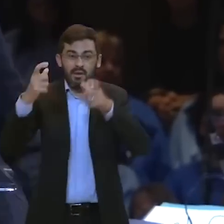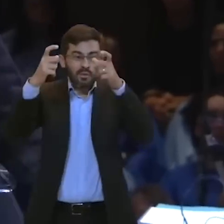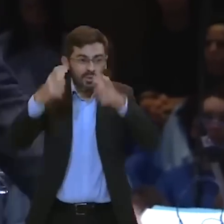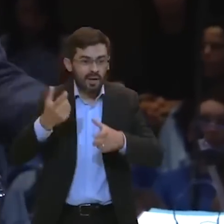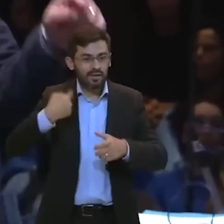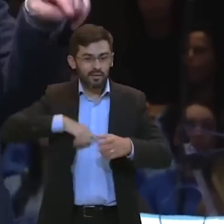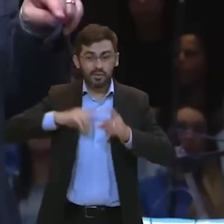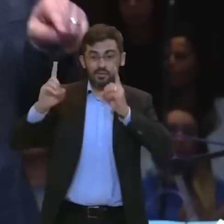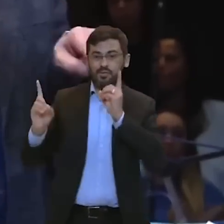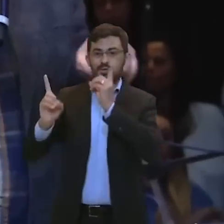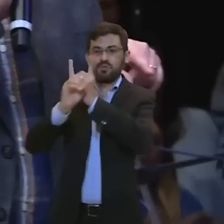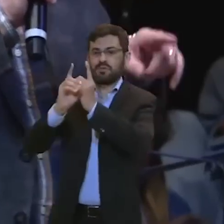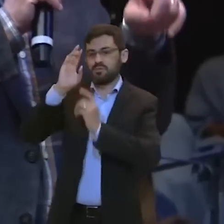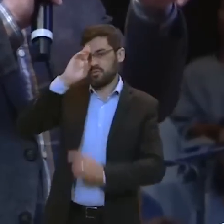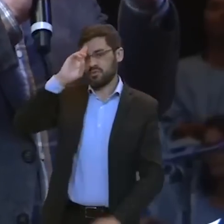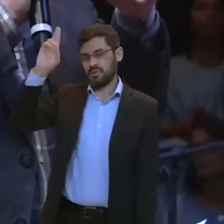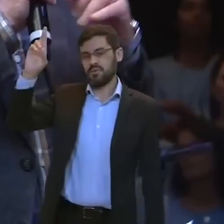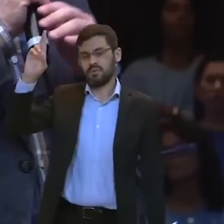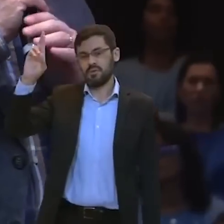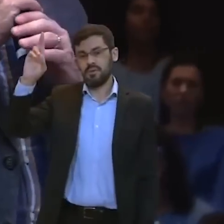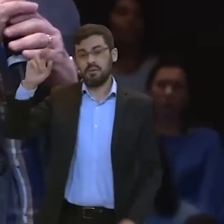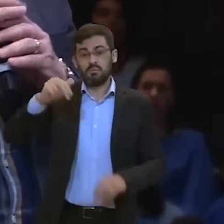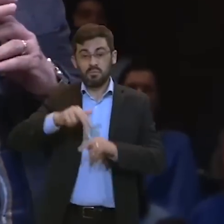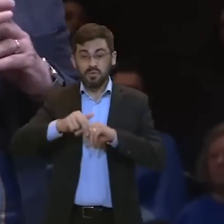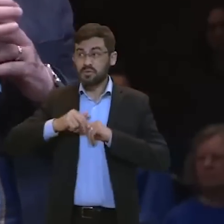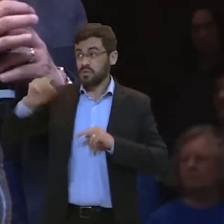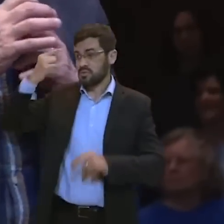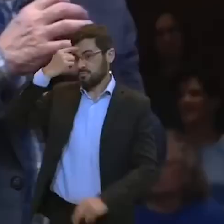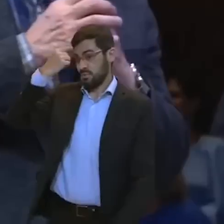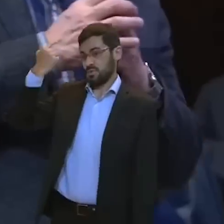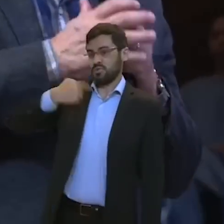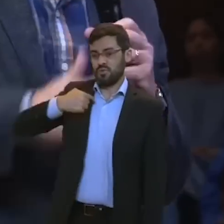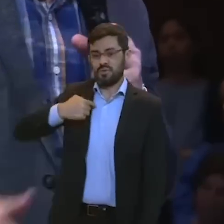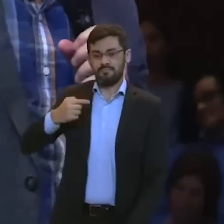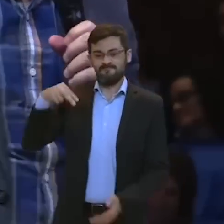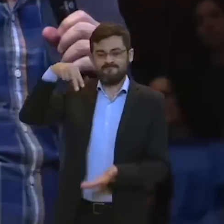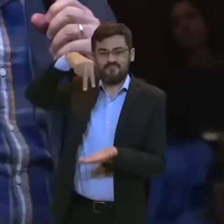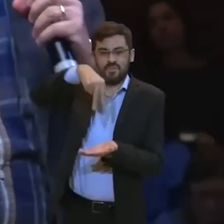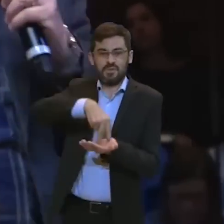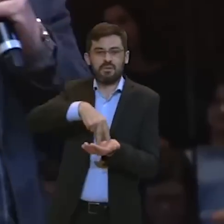E Deus me mandou vir aqui hoje incomodar você.